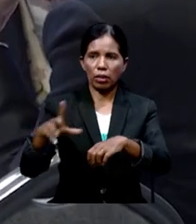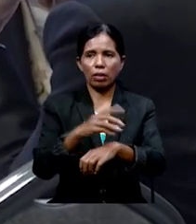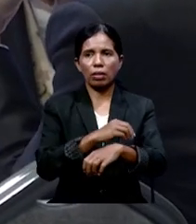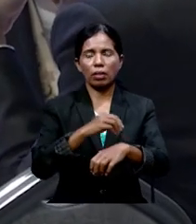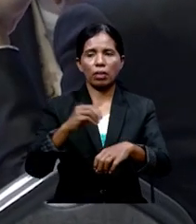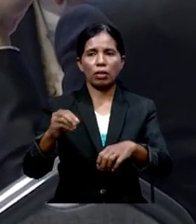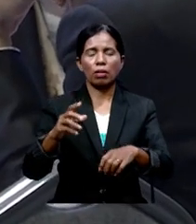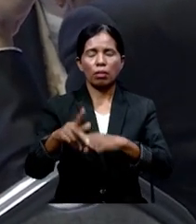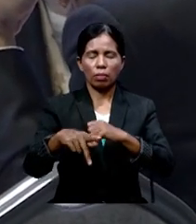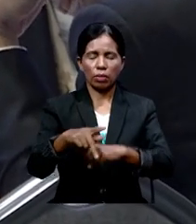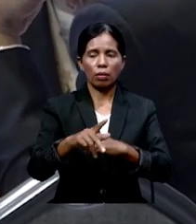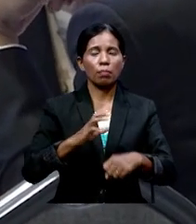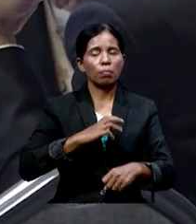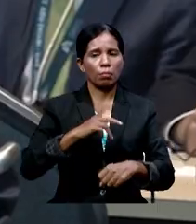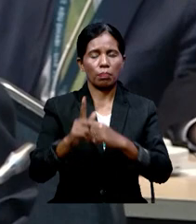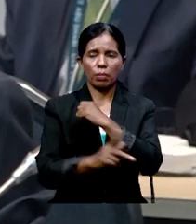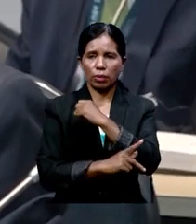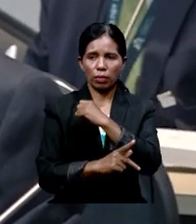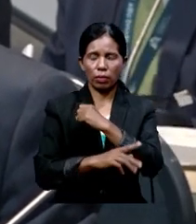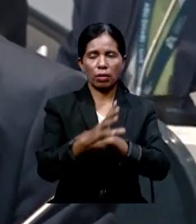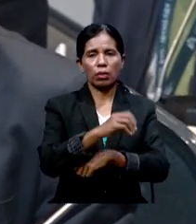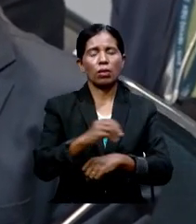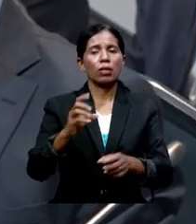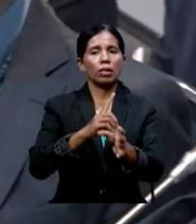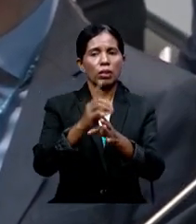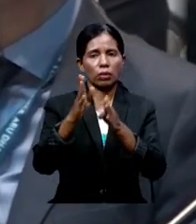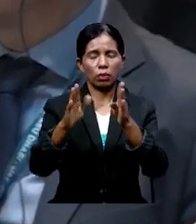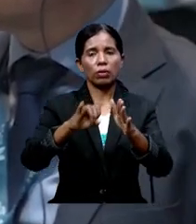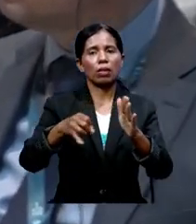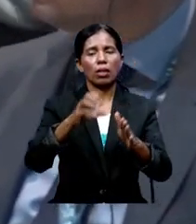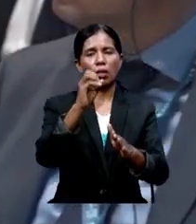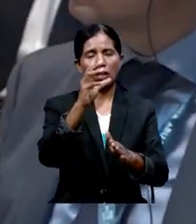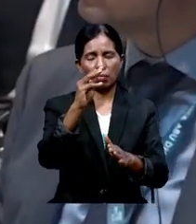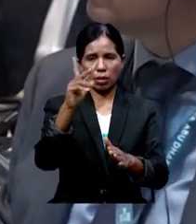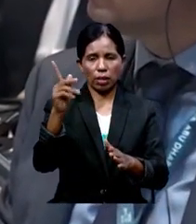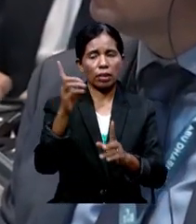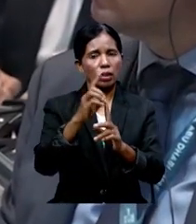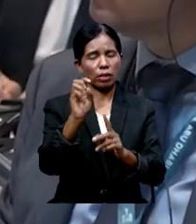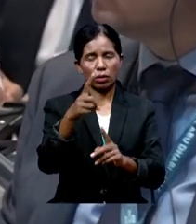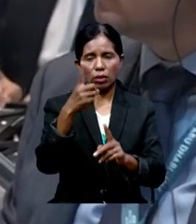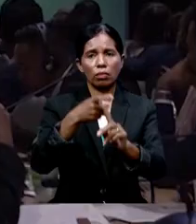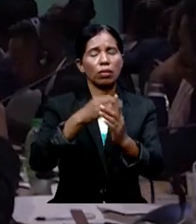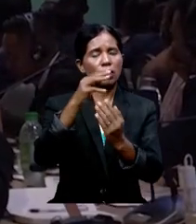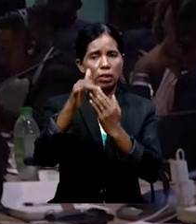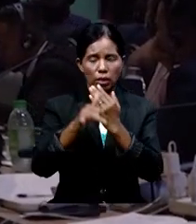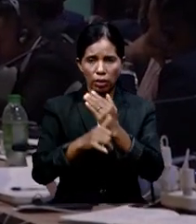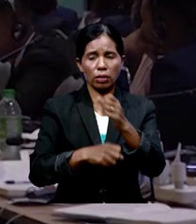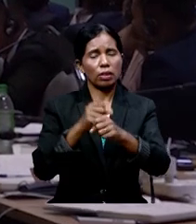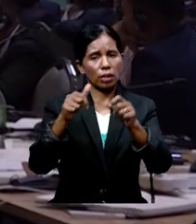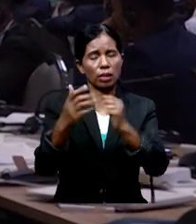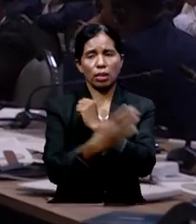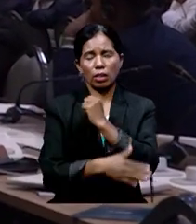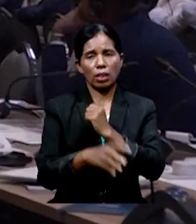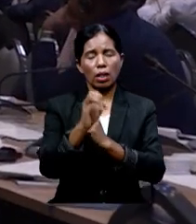Estrangeiro, Portugal, no Adjunto Diretor-Geral OMK. E a lorong san resingi da fula em janeiro tinangne, nação membro OMK Sira concorda li